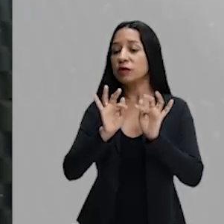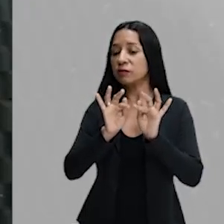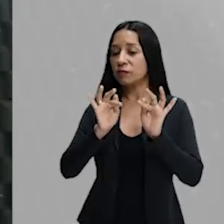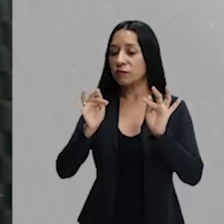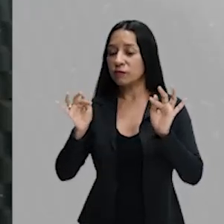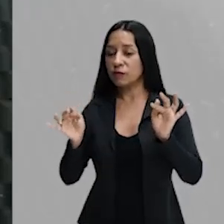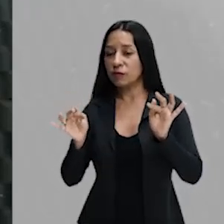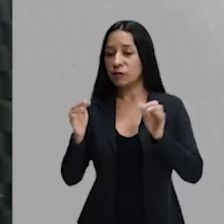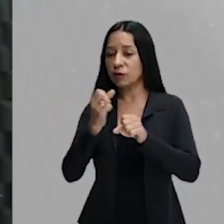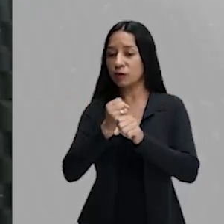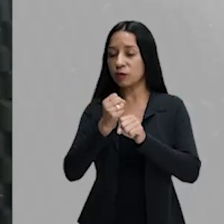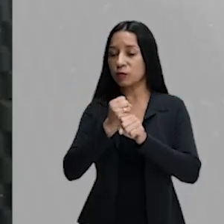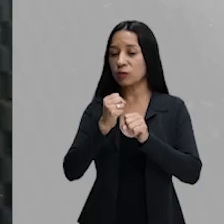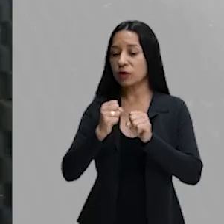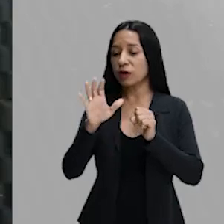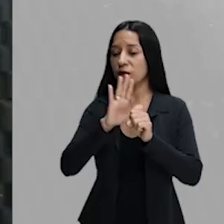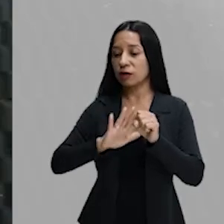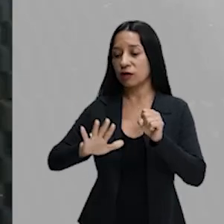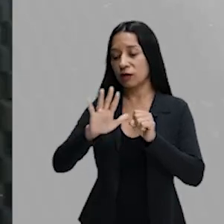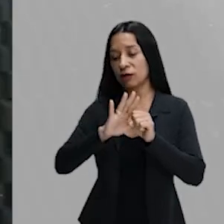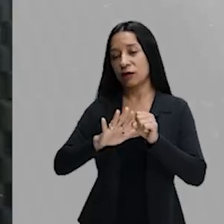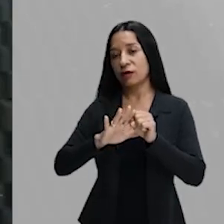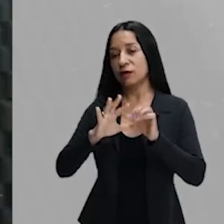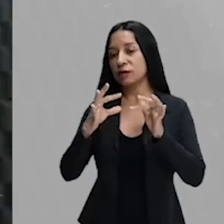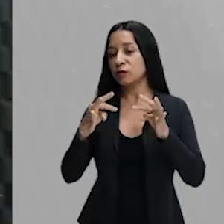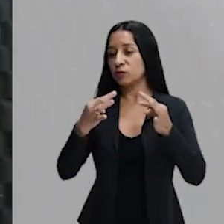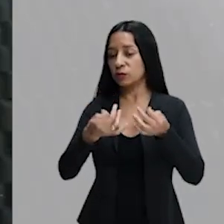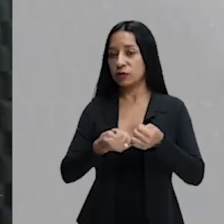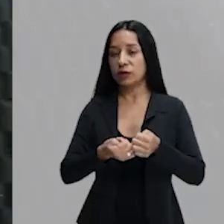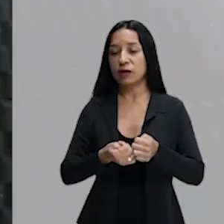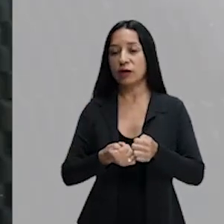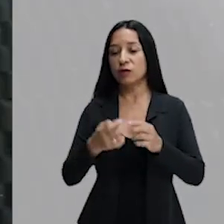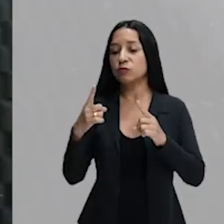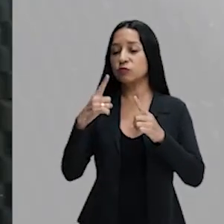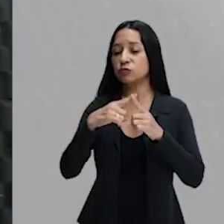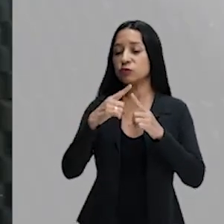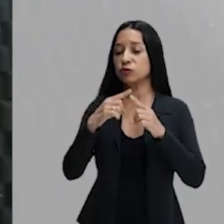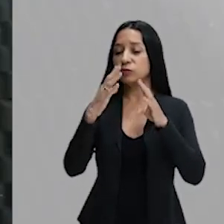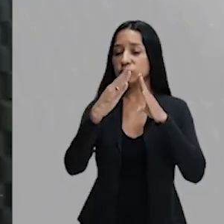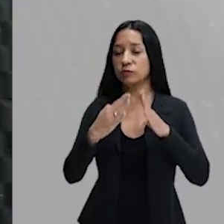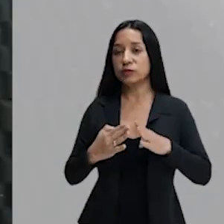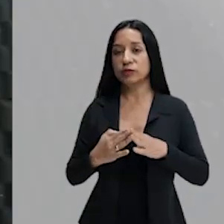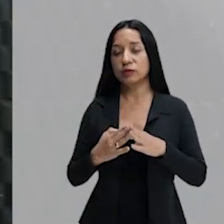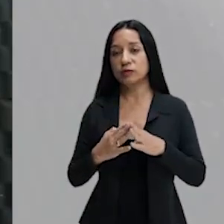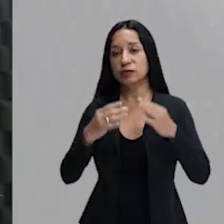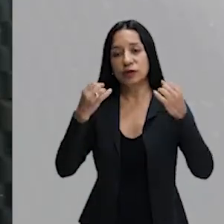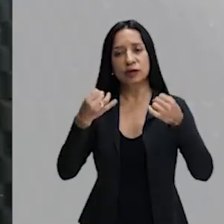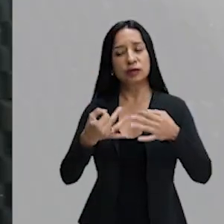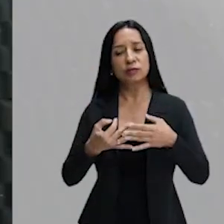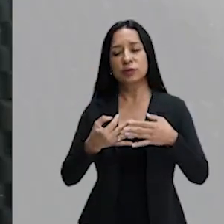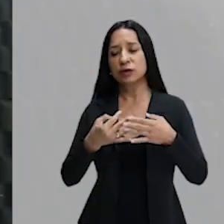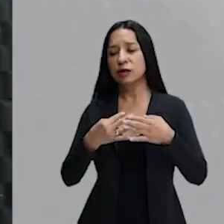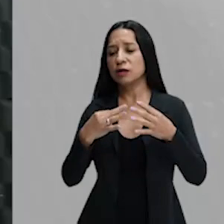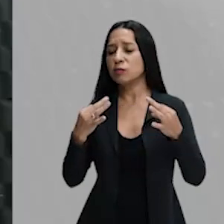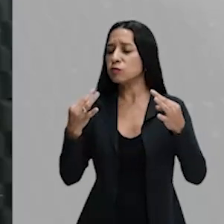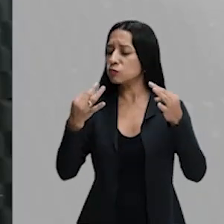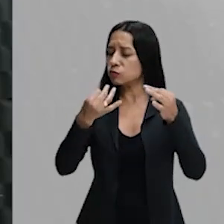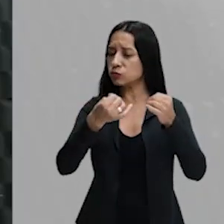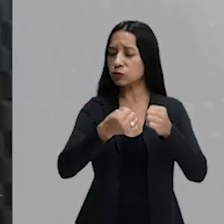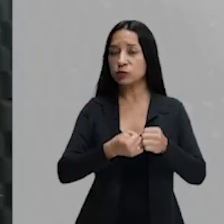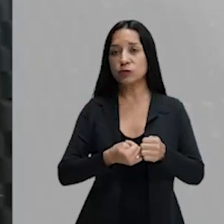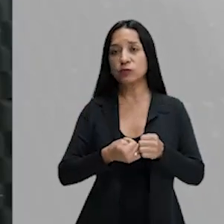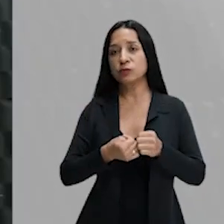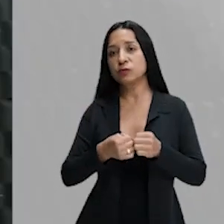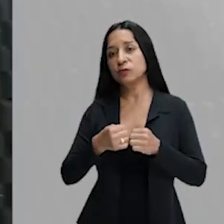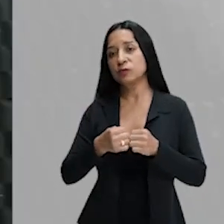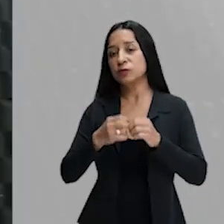área total, fórmula para calcular volume, tipos de pirâmide, né? Falamos aí toda a parte teórica sobre